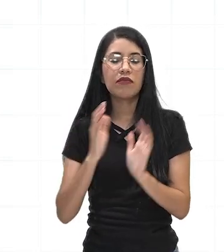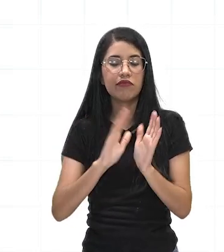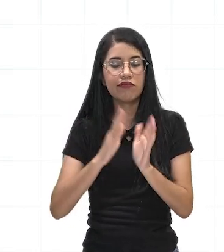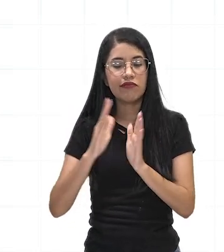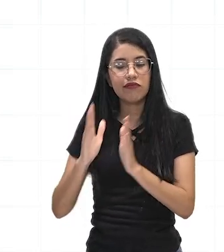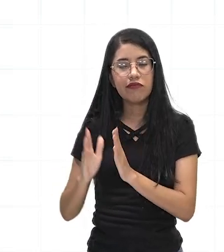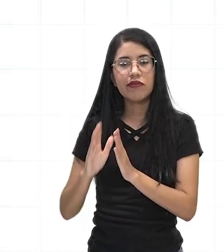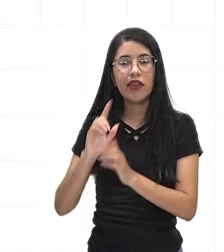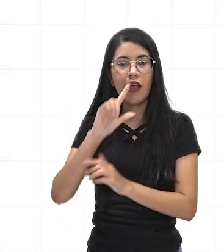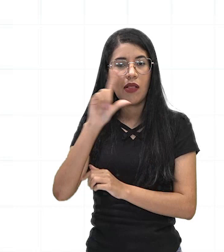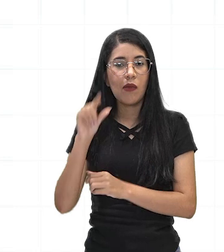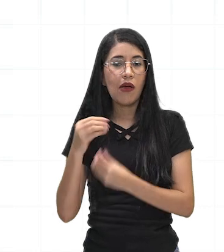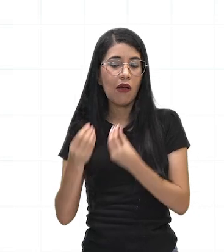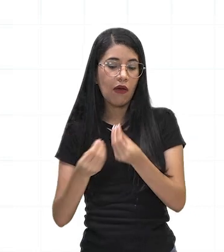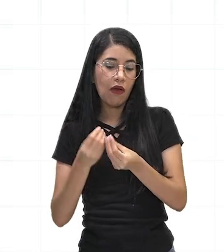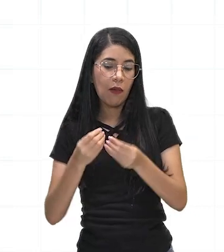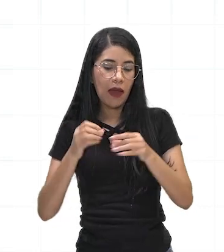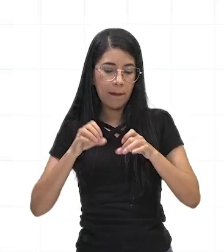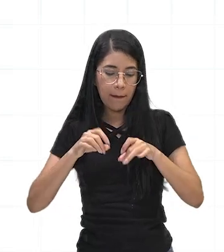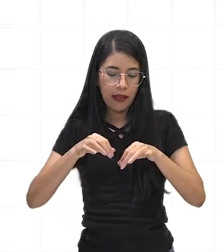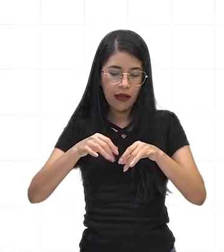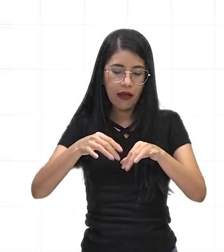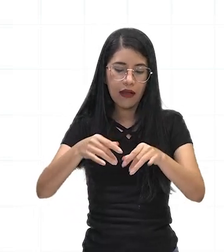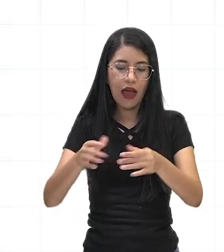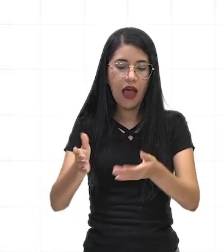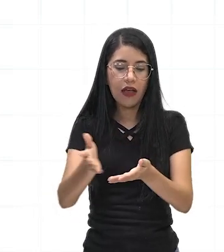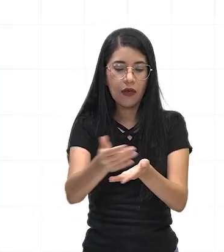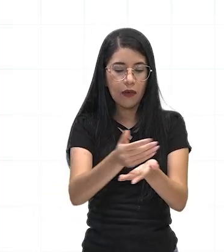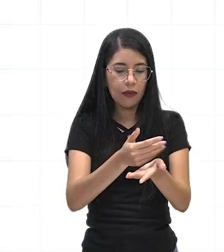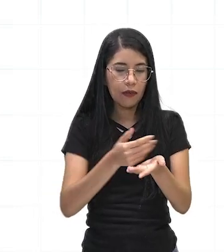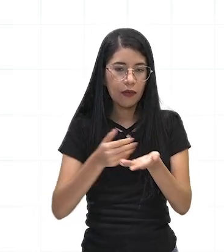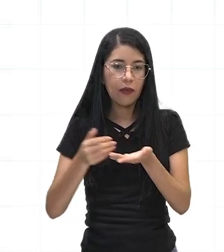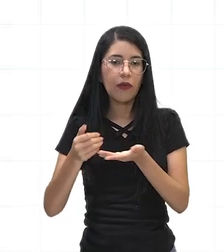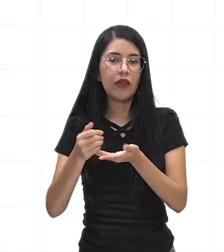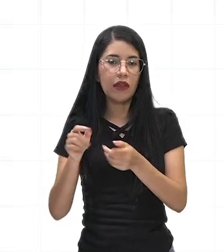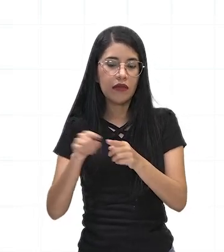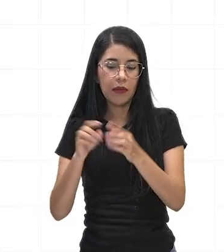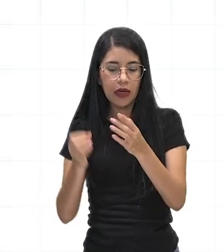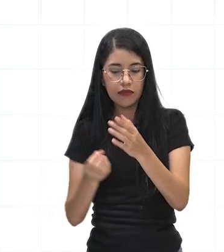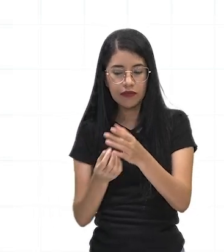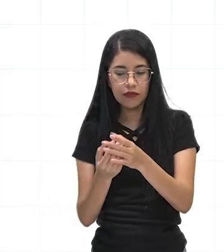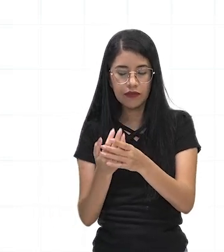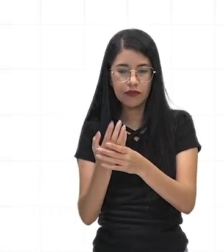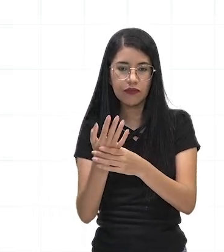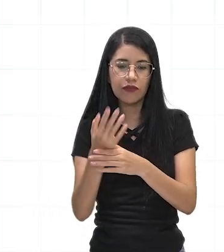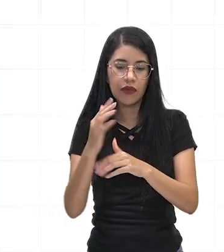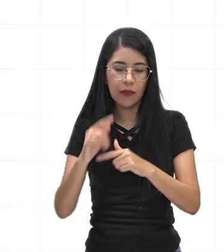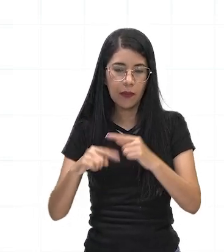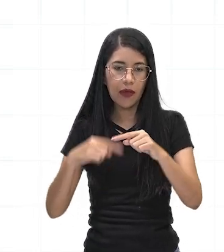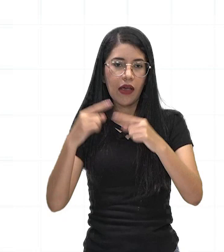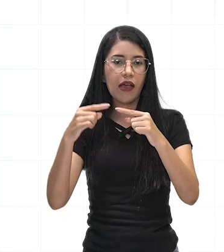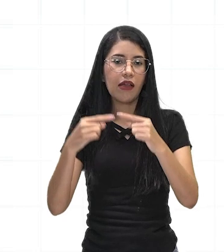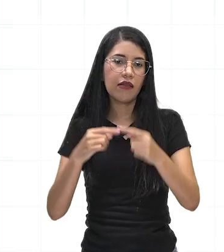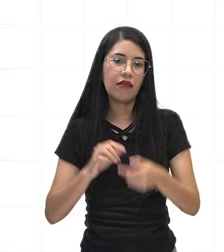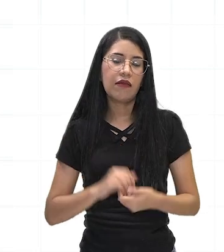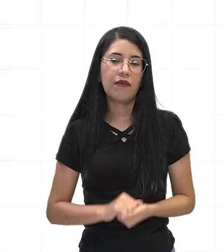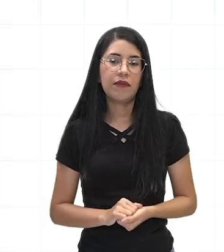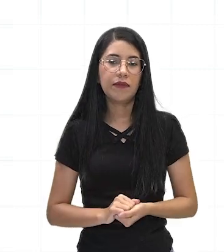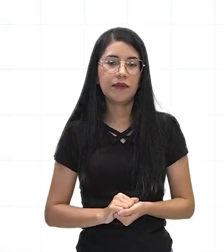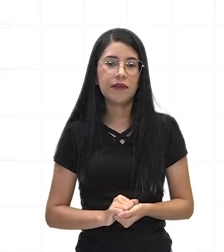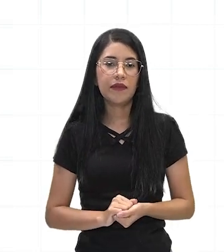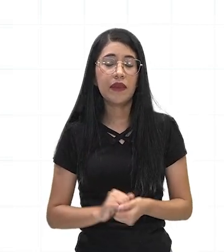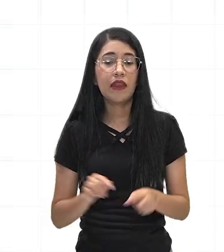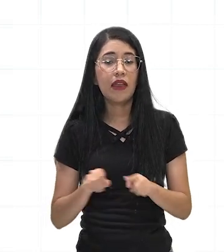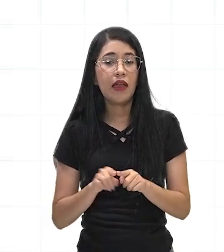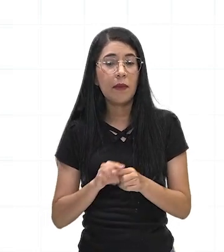Lua para escolher o melhor momento para plantar, para colher, né, o momento onde vai germinar e desenvolver melhor ali os vegetais.